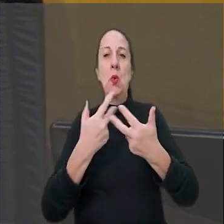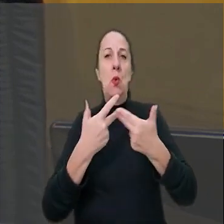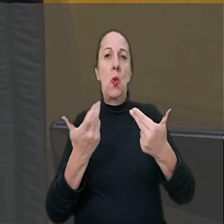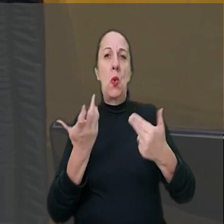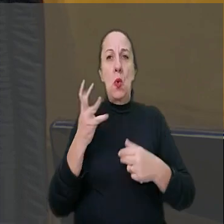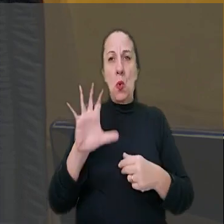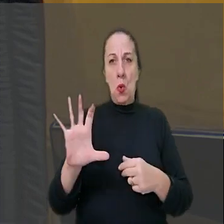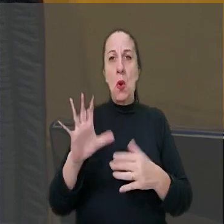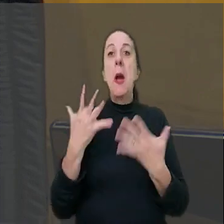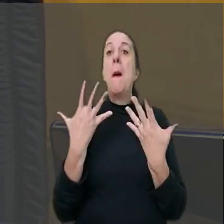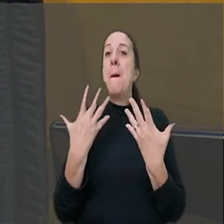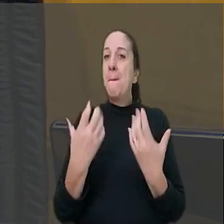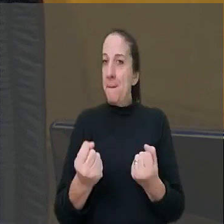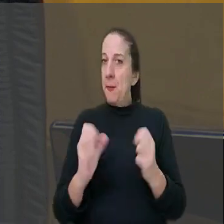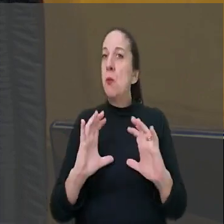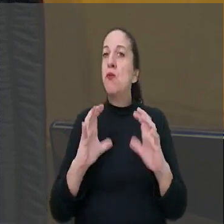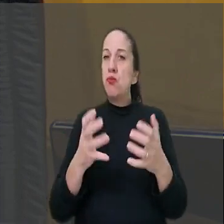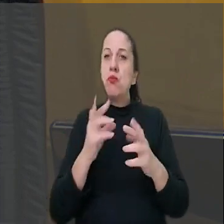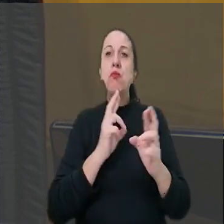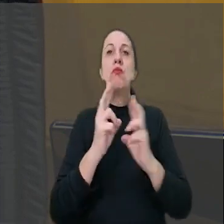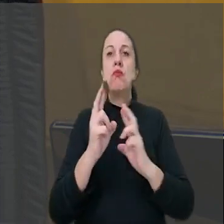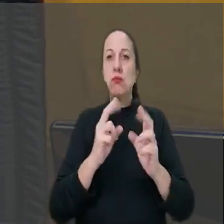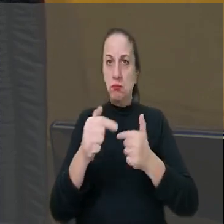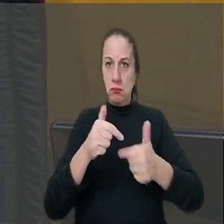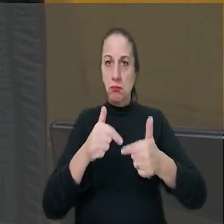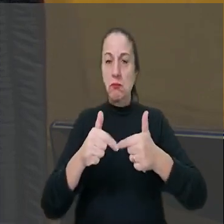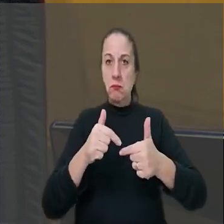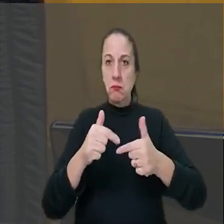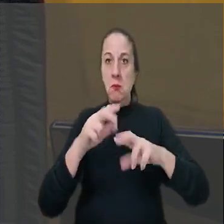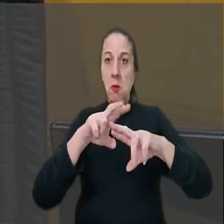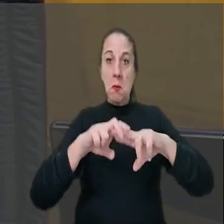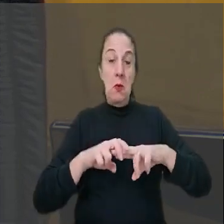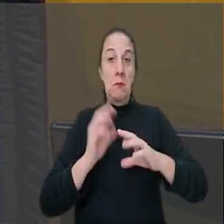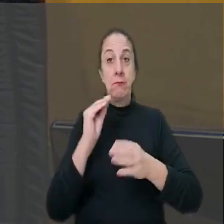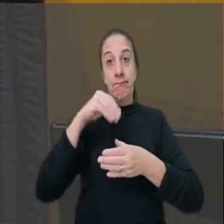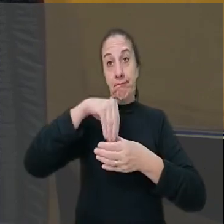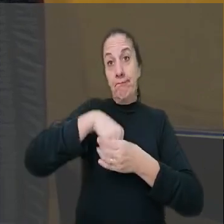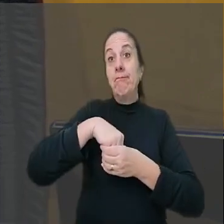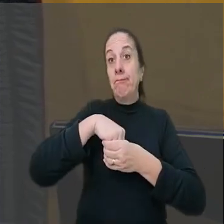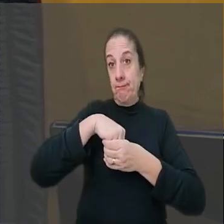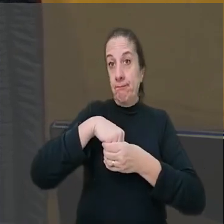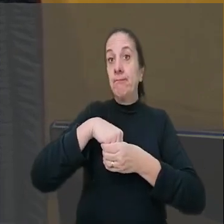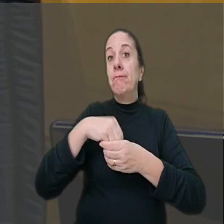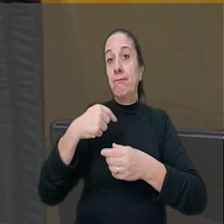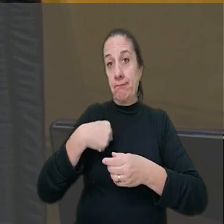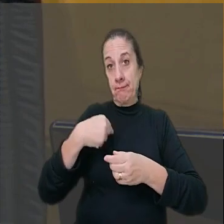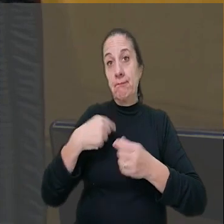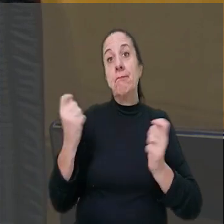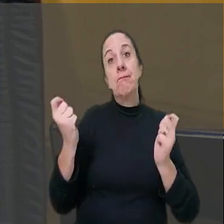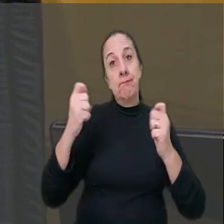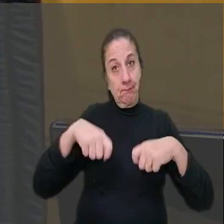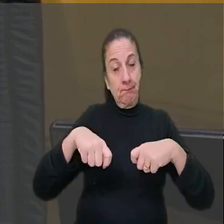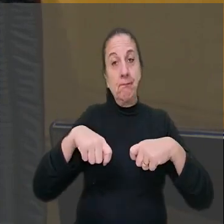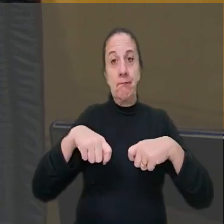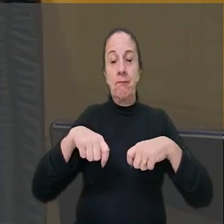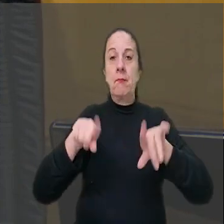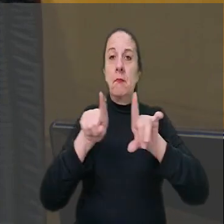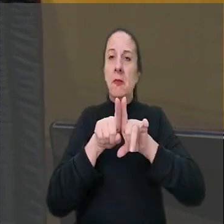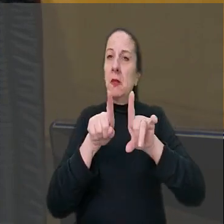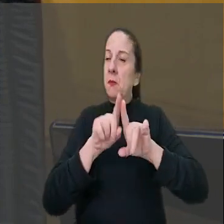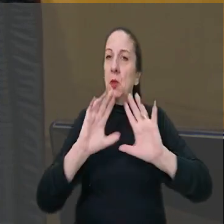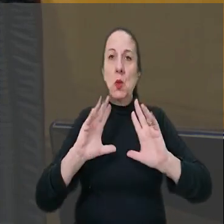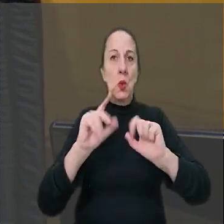intensidade, das violações, permite a formação de uma relação de trabalho, portanto, está dentro do escopo da nossa